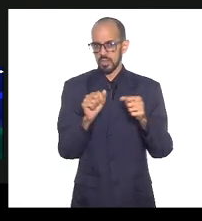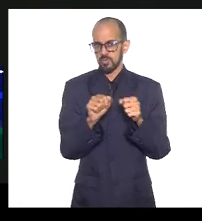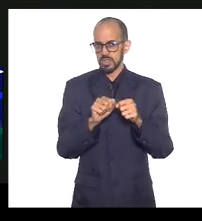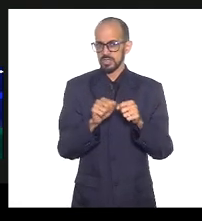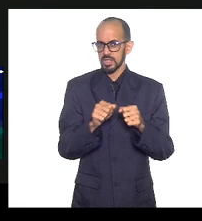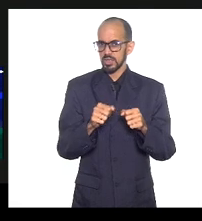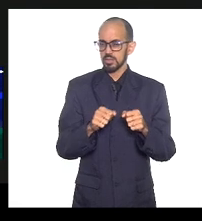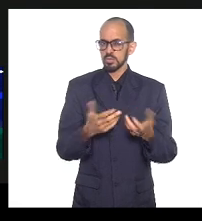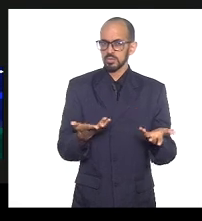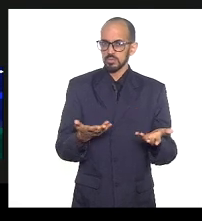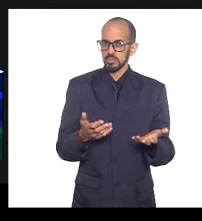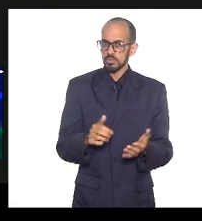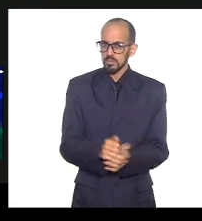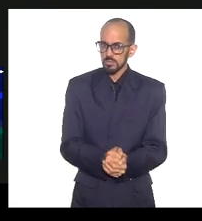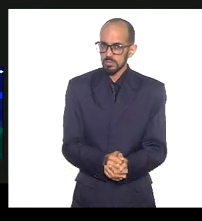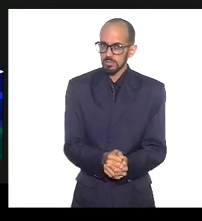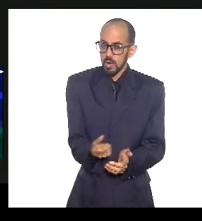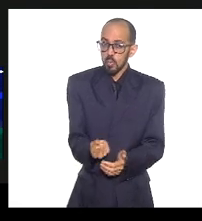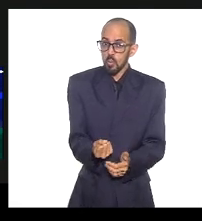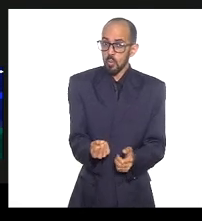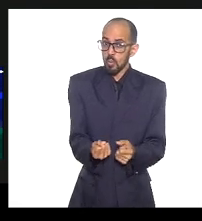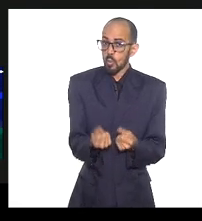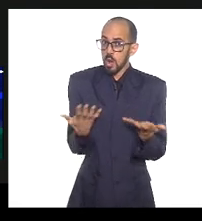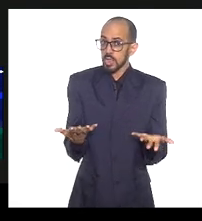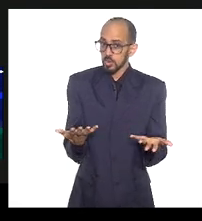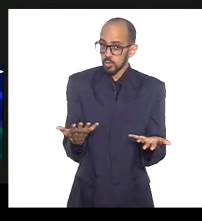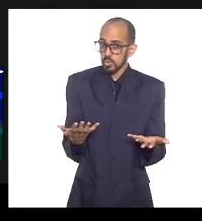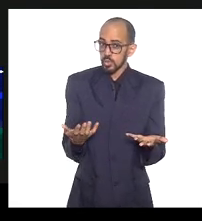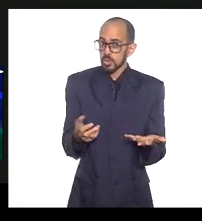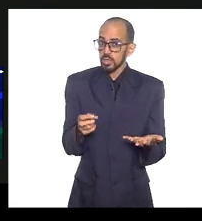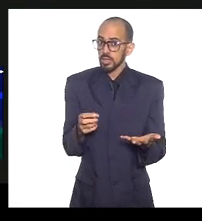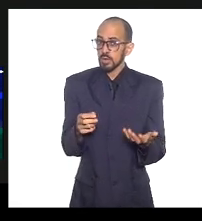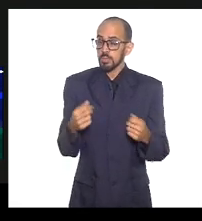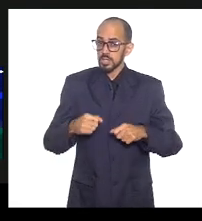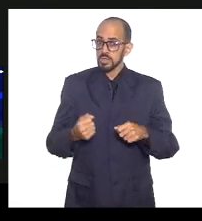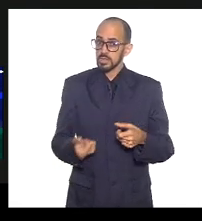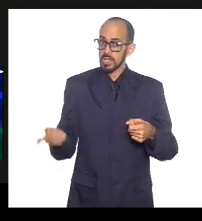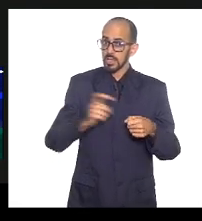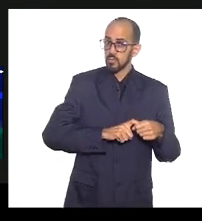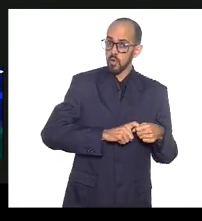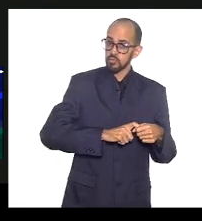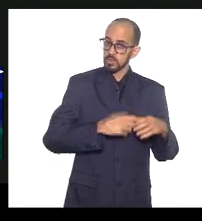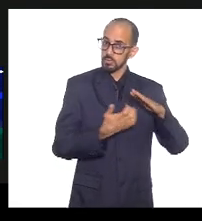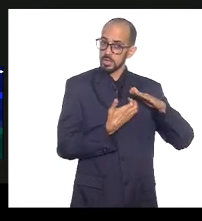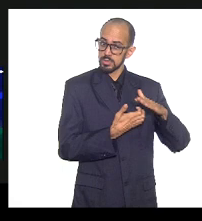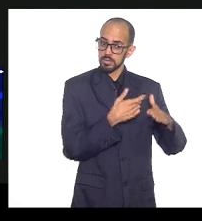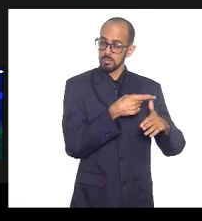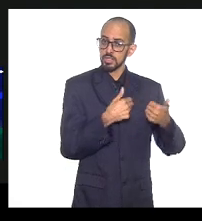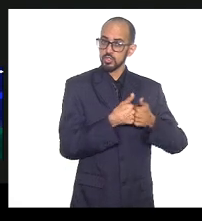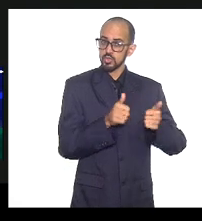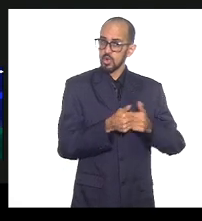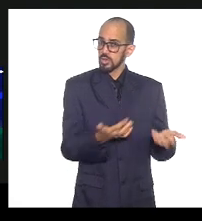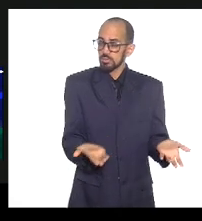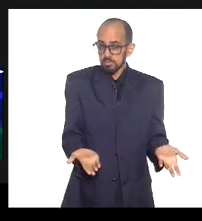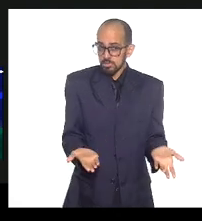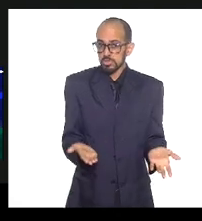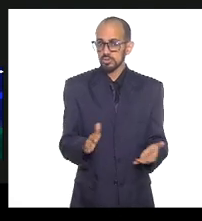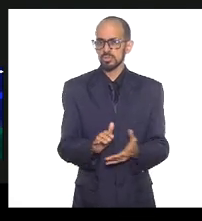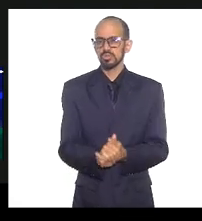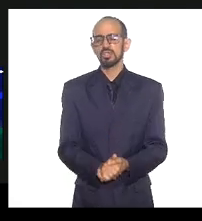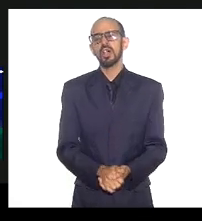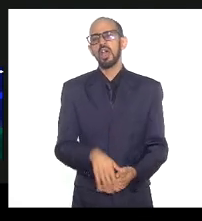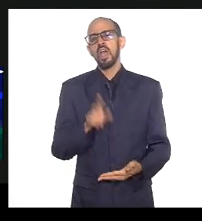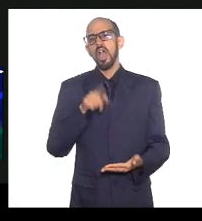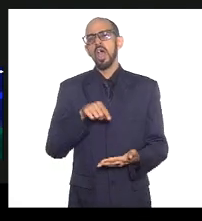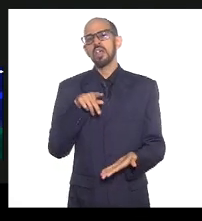a coisa quanto que deve ser ressarcido para os cofres das empresas de ônibus ou seja realmente